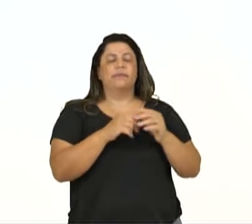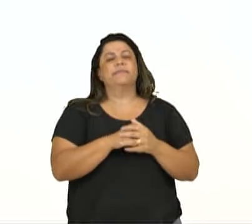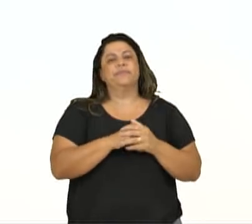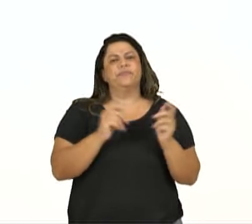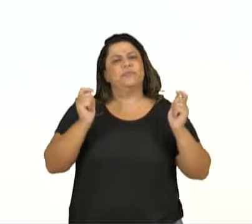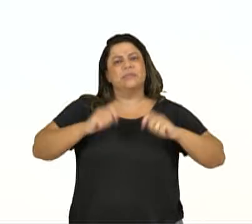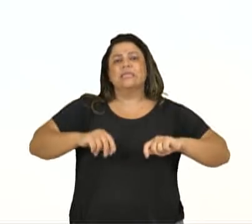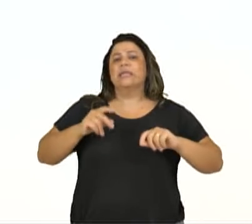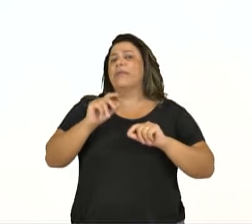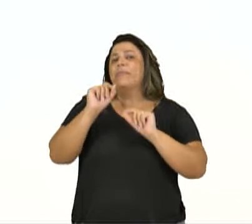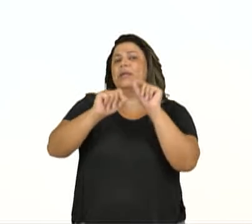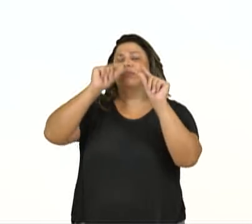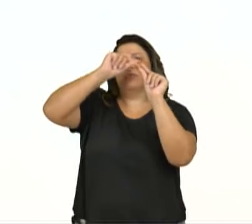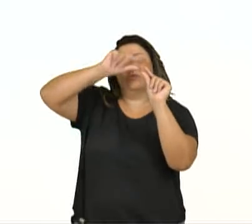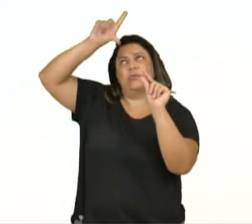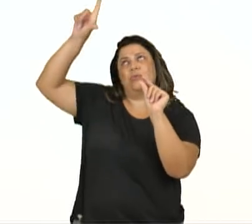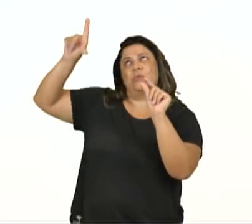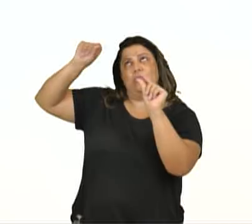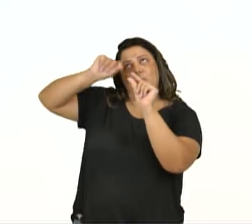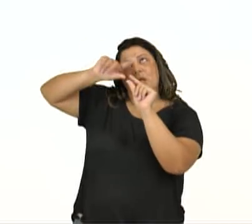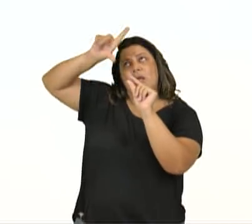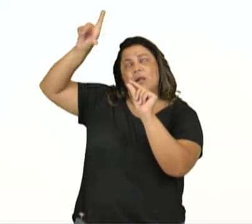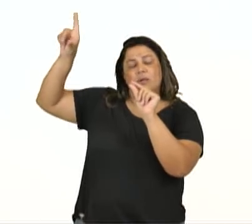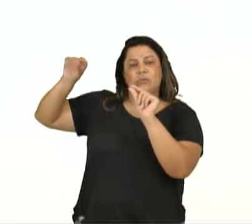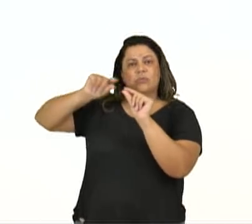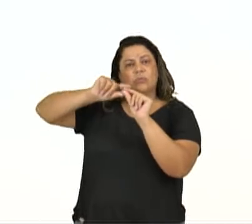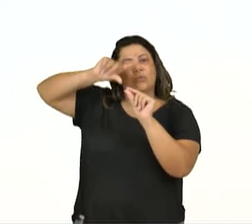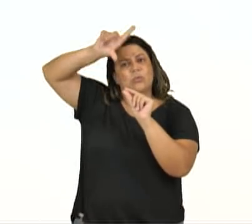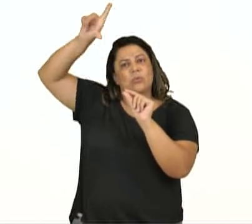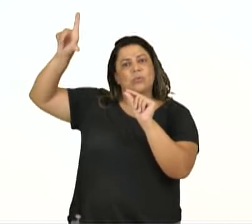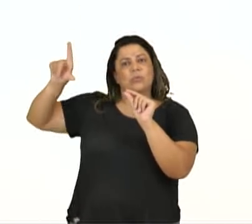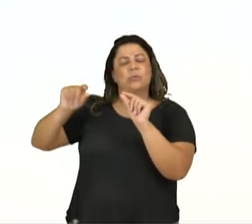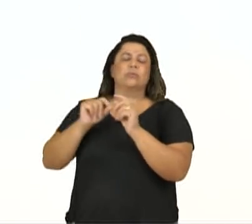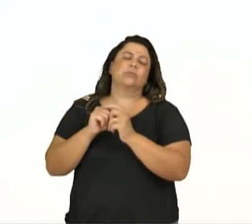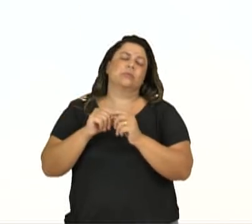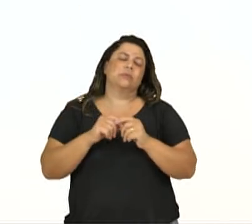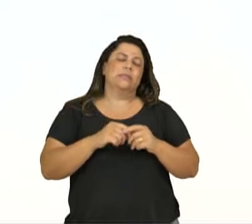é por meio de balões. Vejamos,